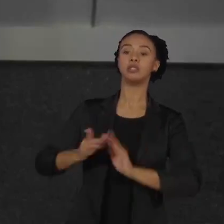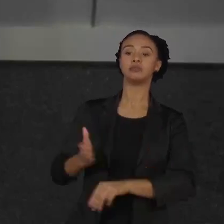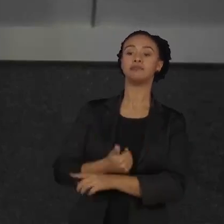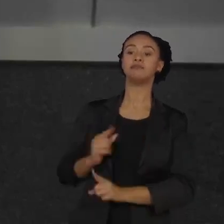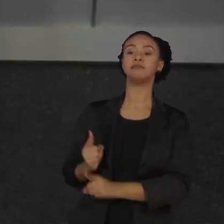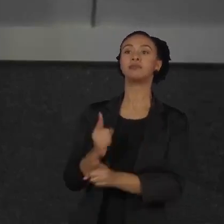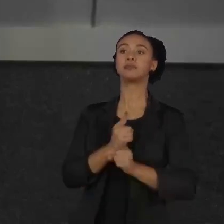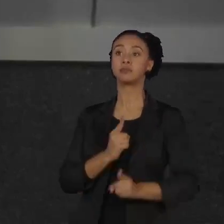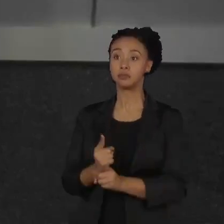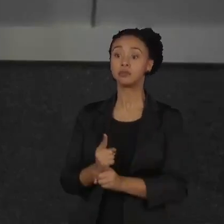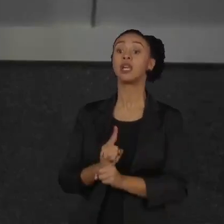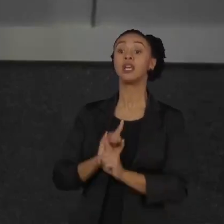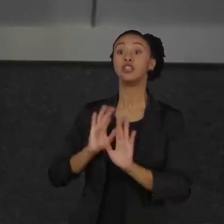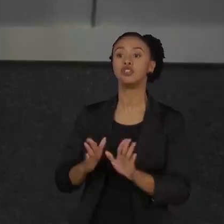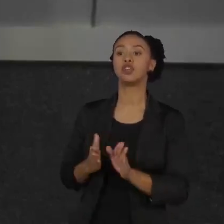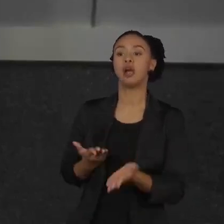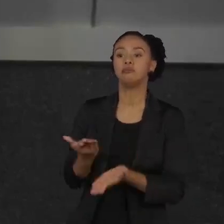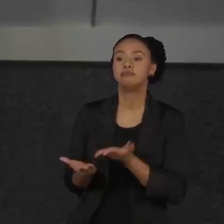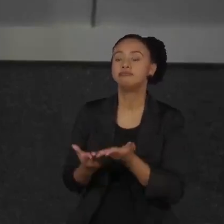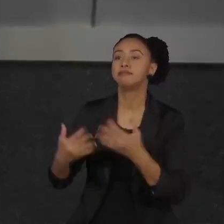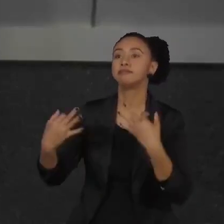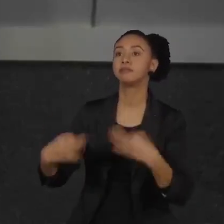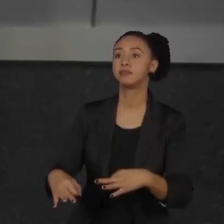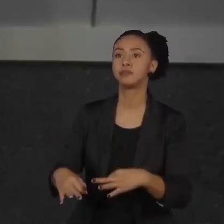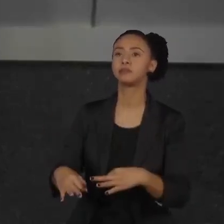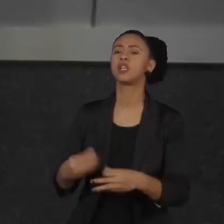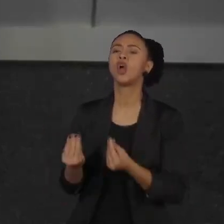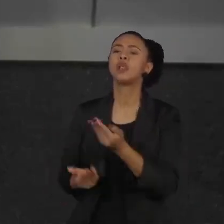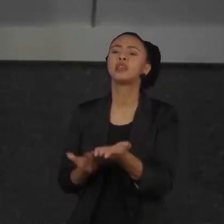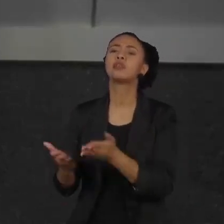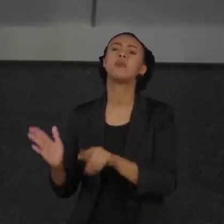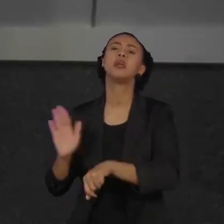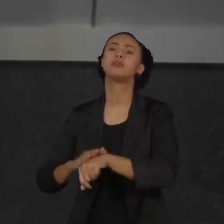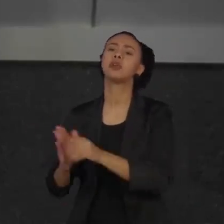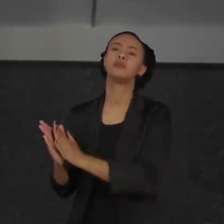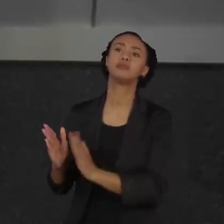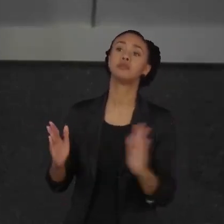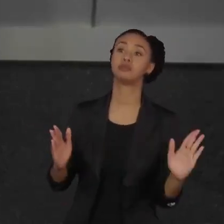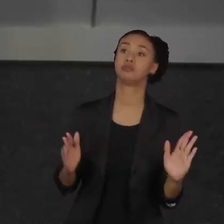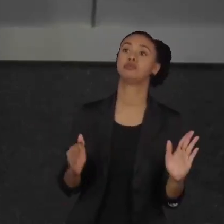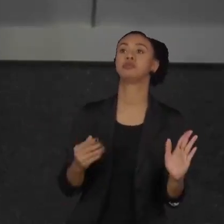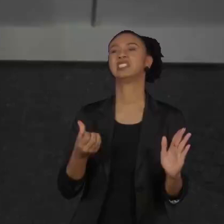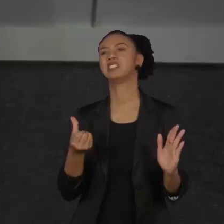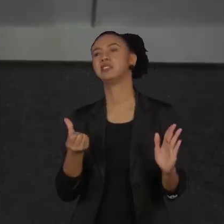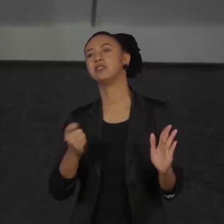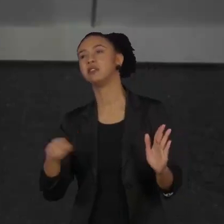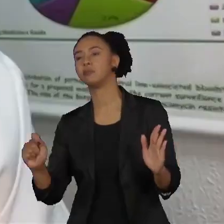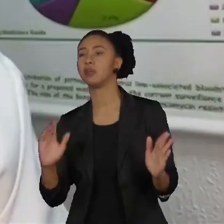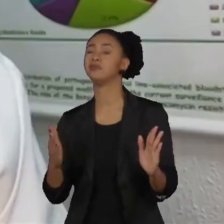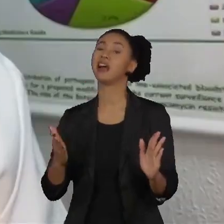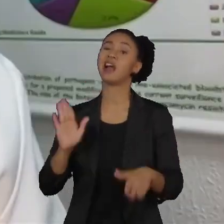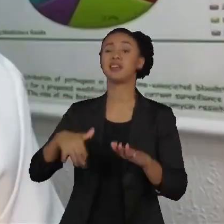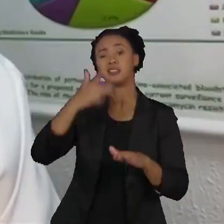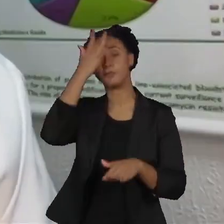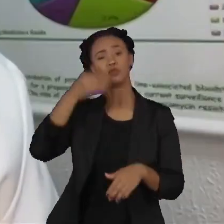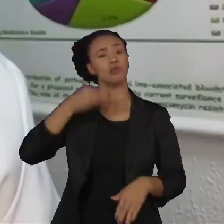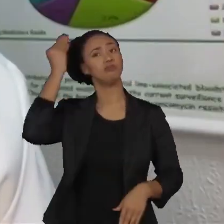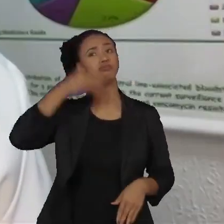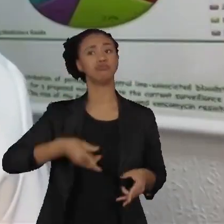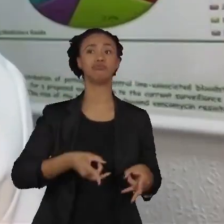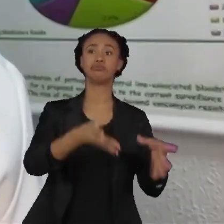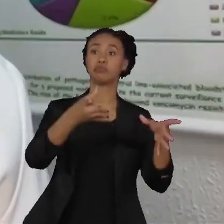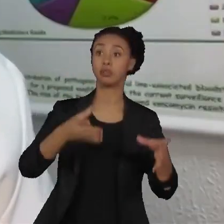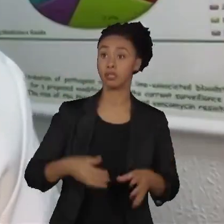tuberculose e tratar corretamente. O tratamento é no mínimo 6 meses, então existe muito abandono do tratamento. E as pessoas que